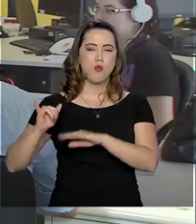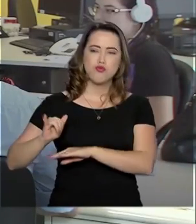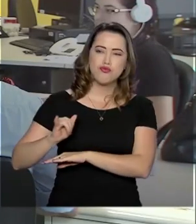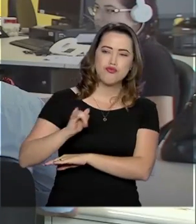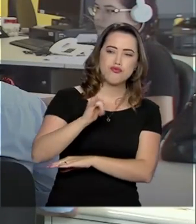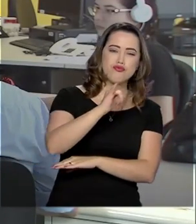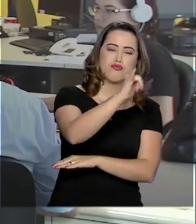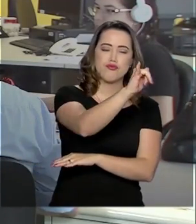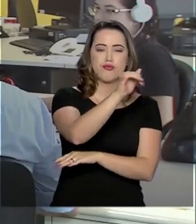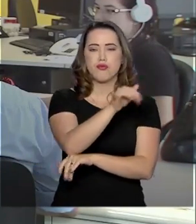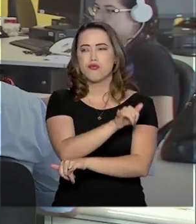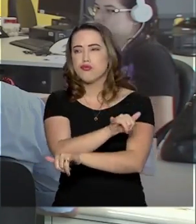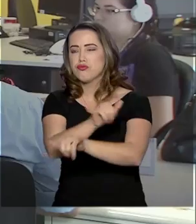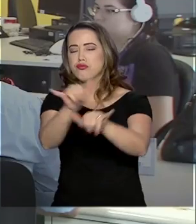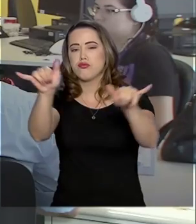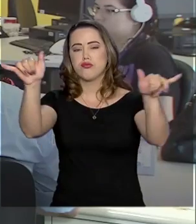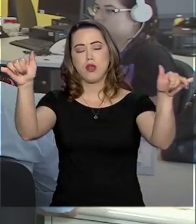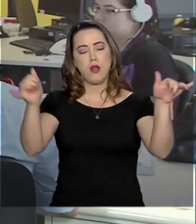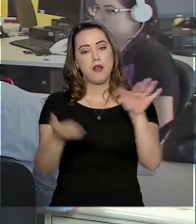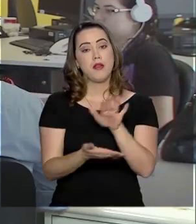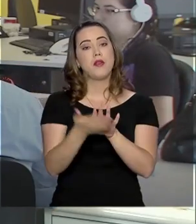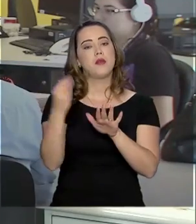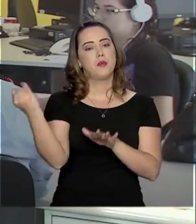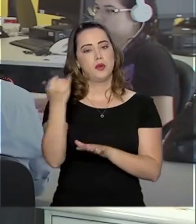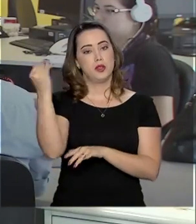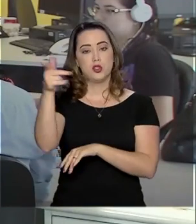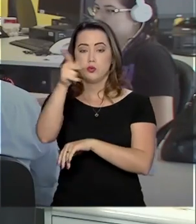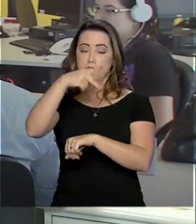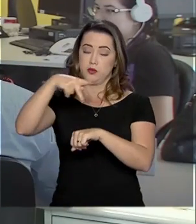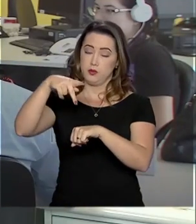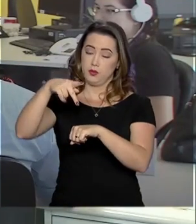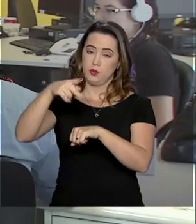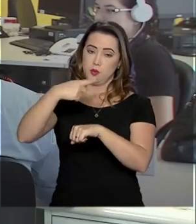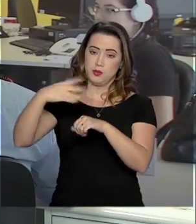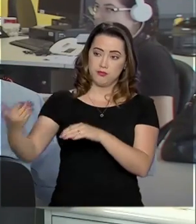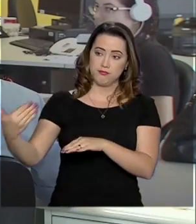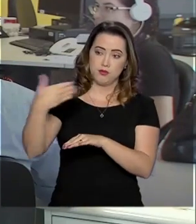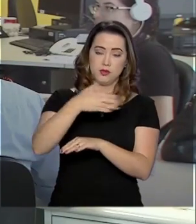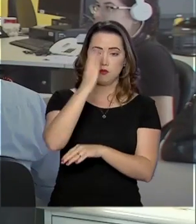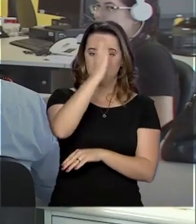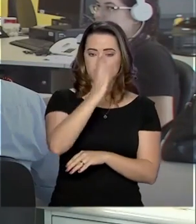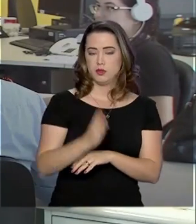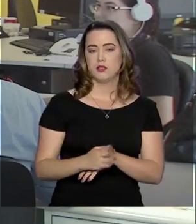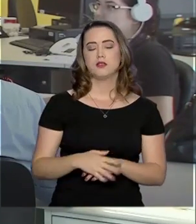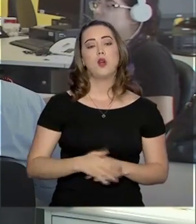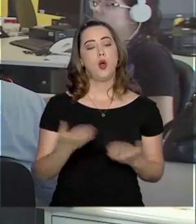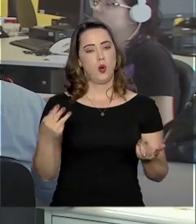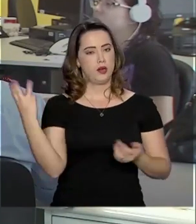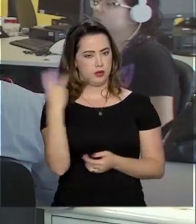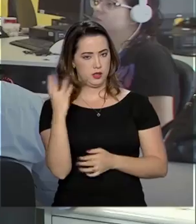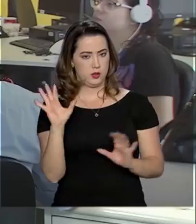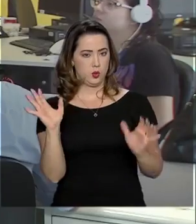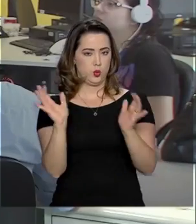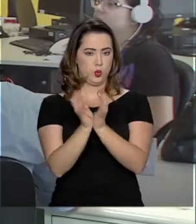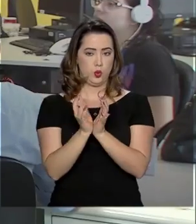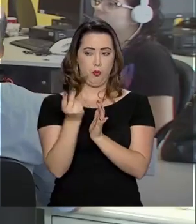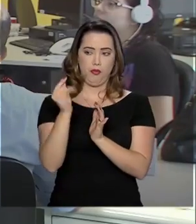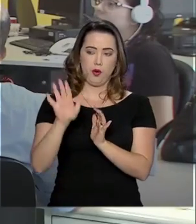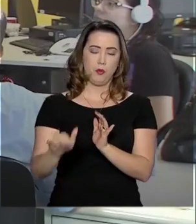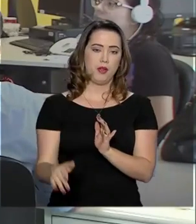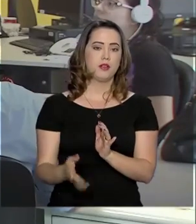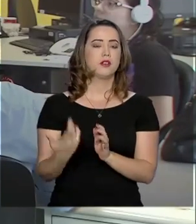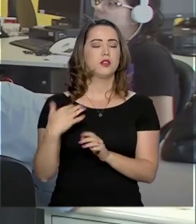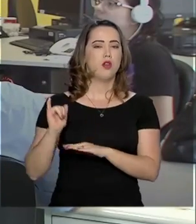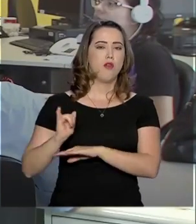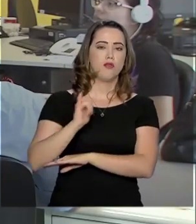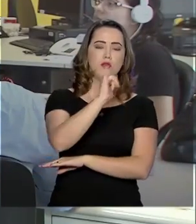impulsionar o interesse de empresas estrangeiras a operar no mercado brasileiro. A Flybond vai ser a terceira empresa do segmento de baixo custo a voar no